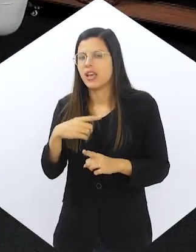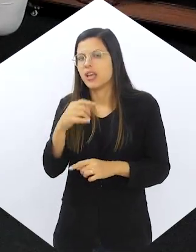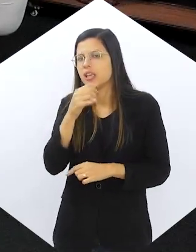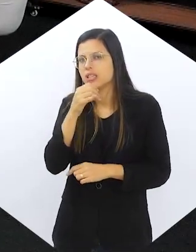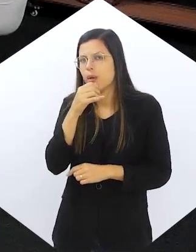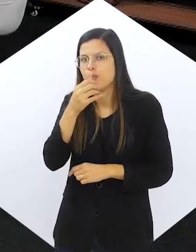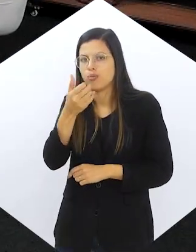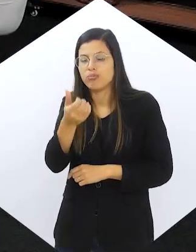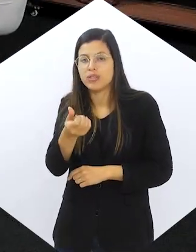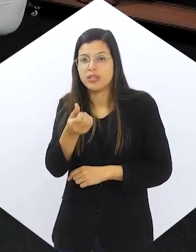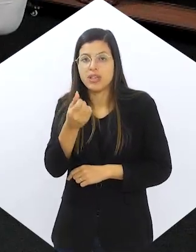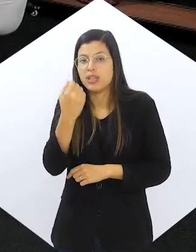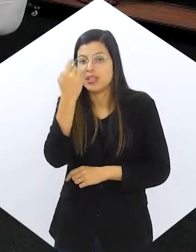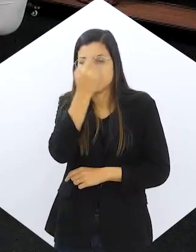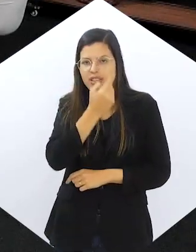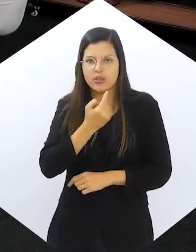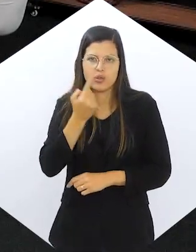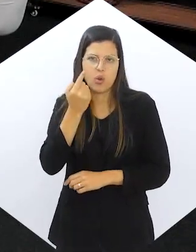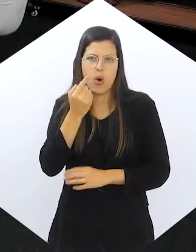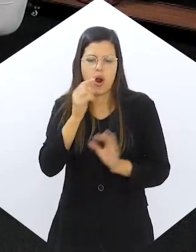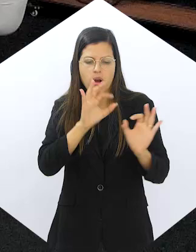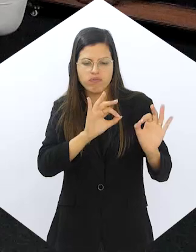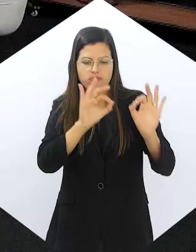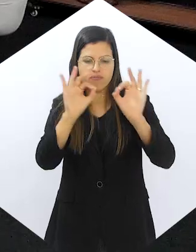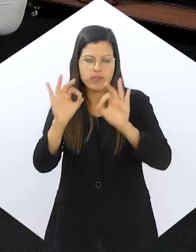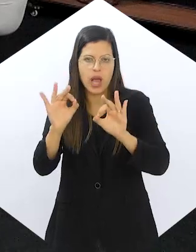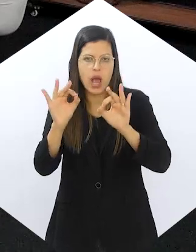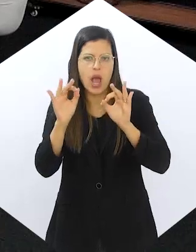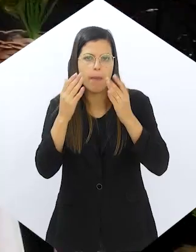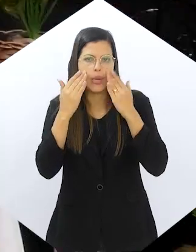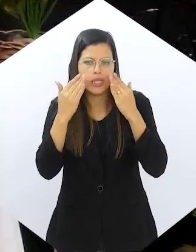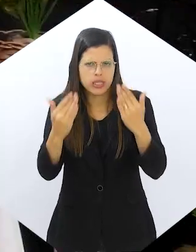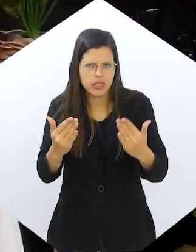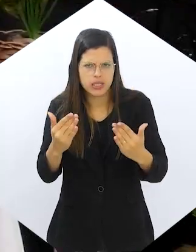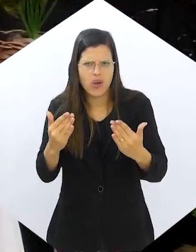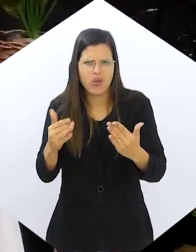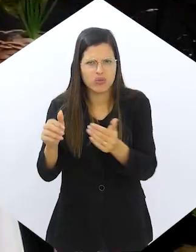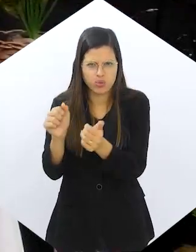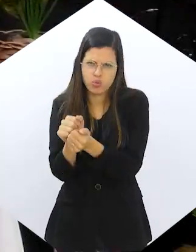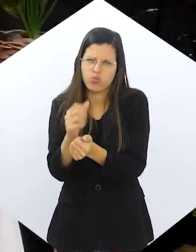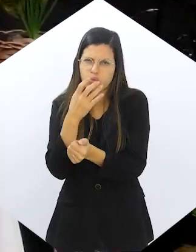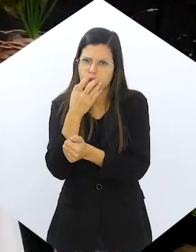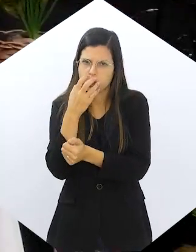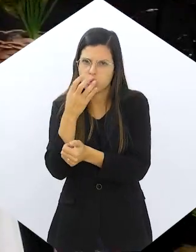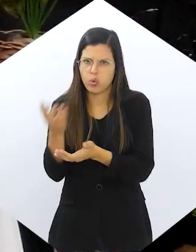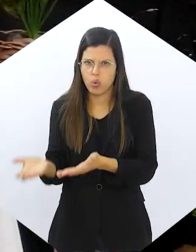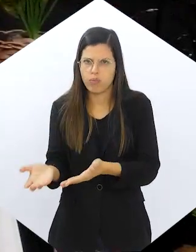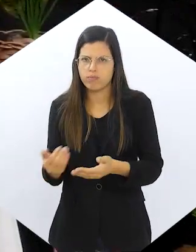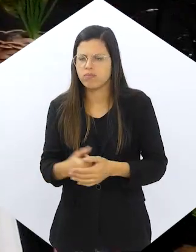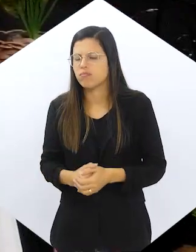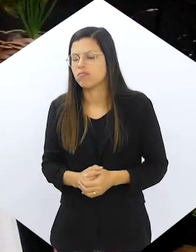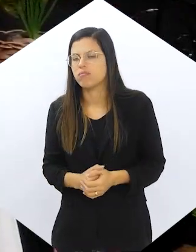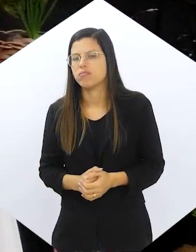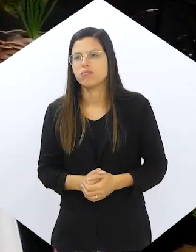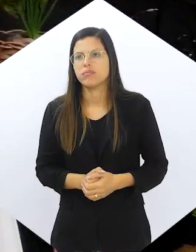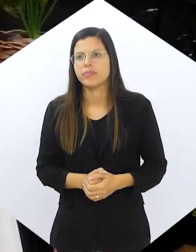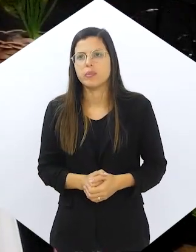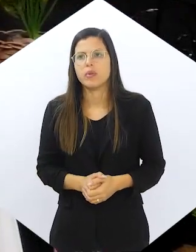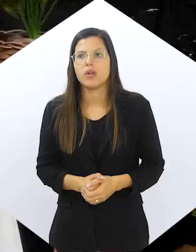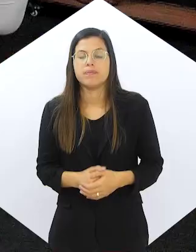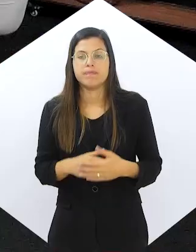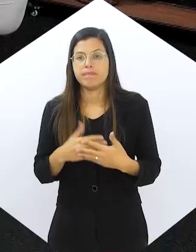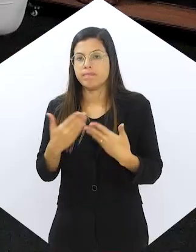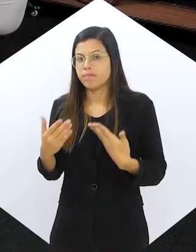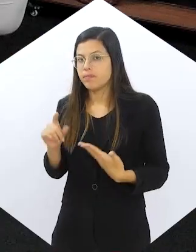sei, 6 horas ali assistindo aquela apresentação. Eu levo o Rudá? O que acontece?